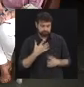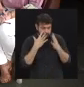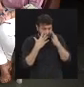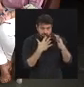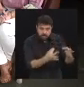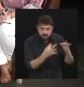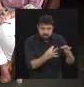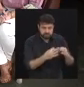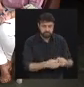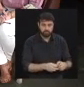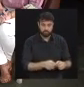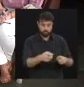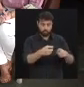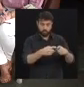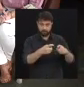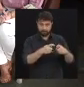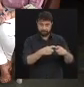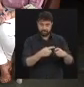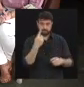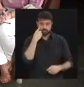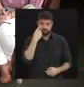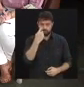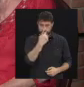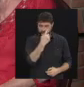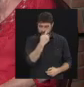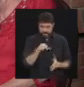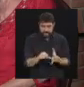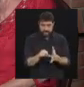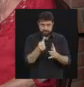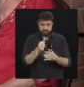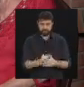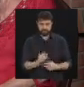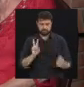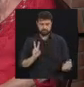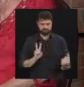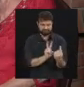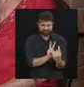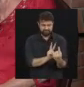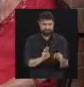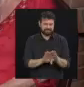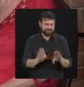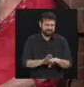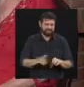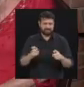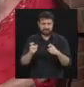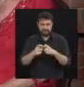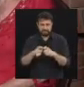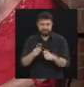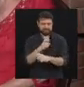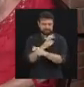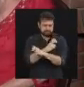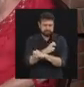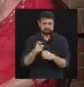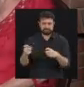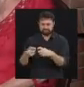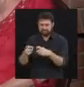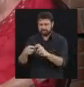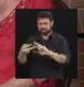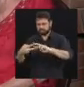fomos num oftalmologista, uma primeira consulta com oftalmo. Porque aí nós saímos lá, fomos procurar ortopedista, né? O geneticista, ela